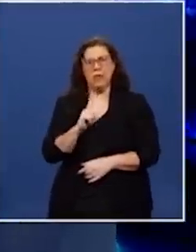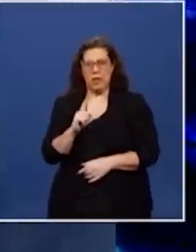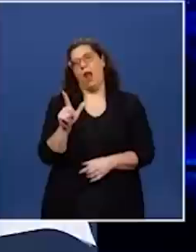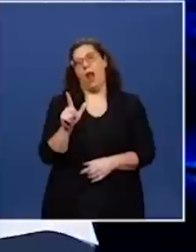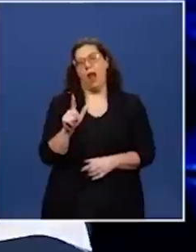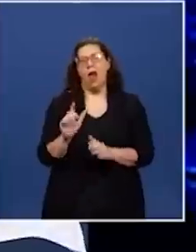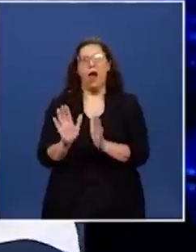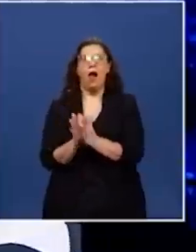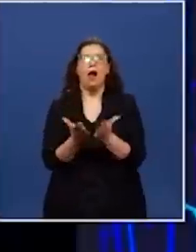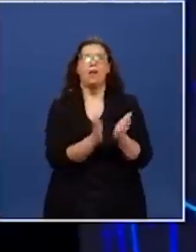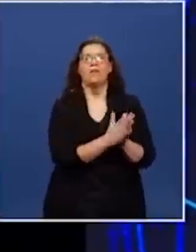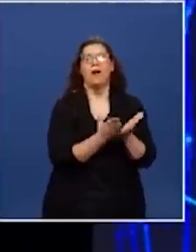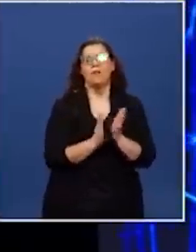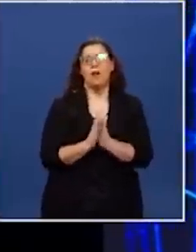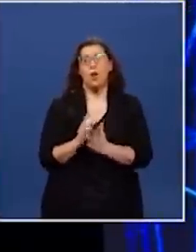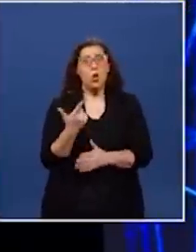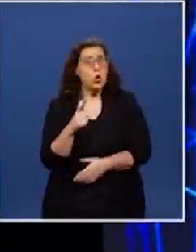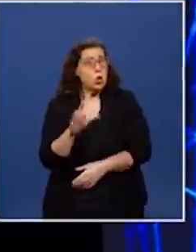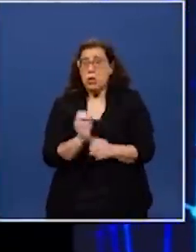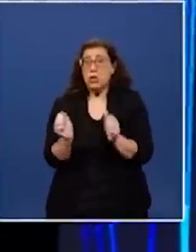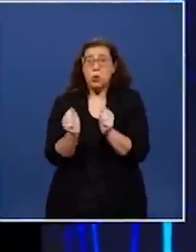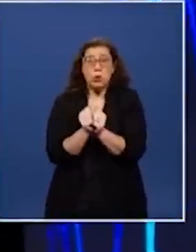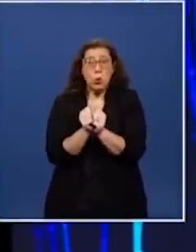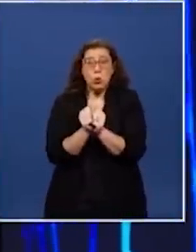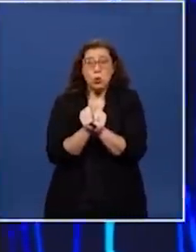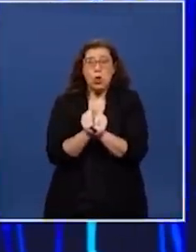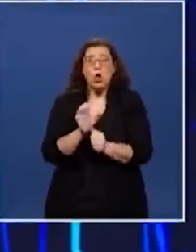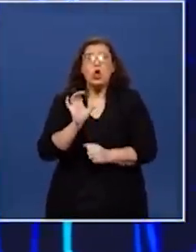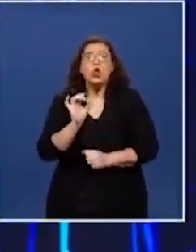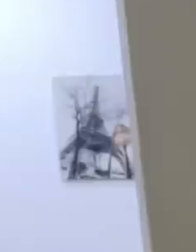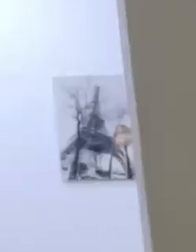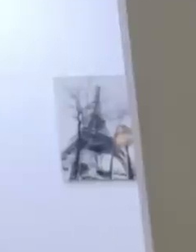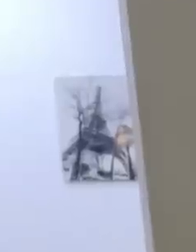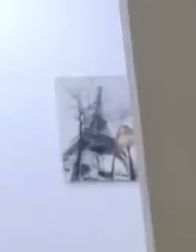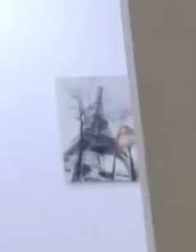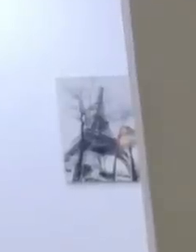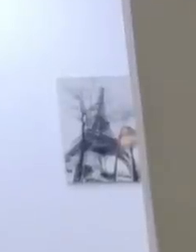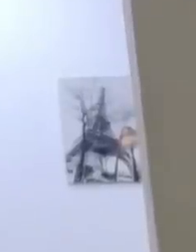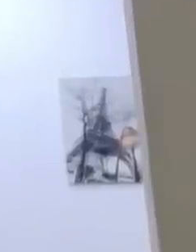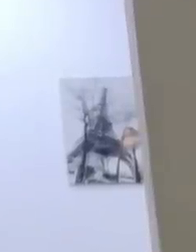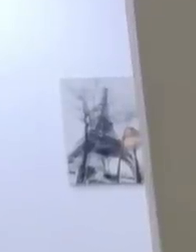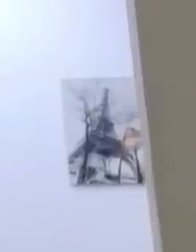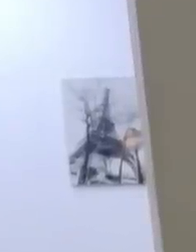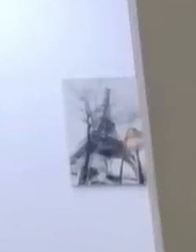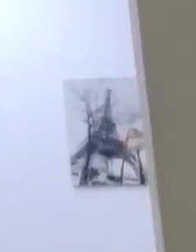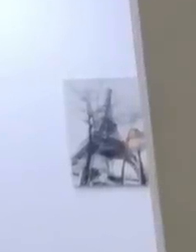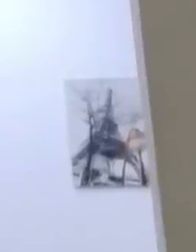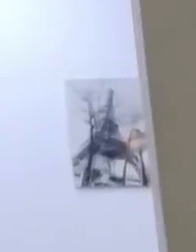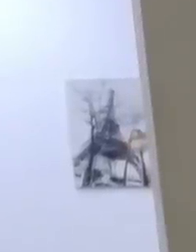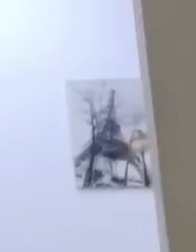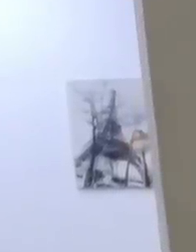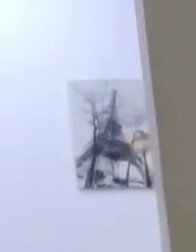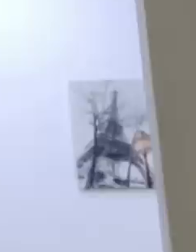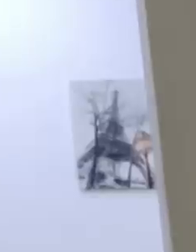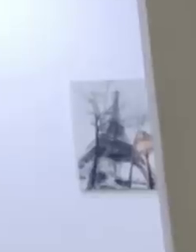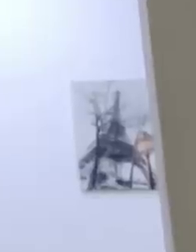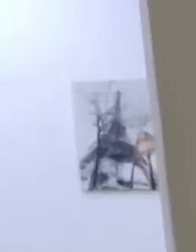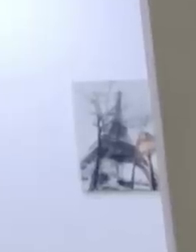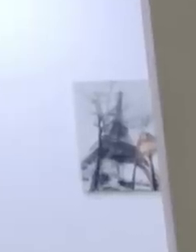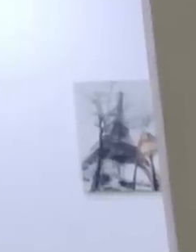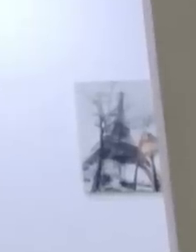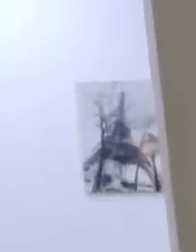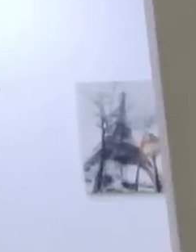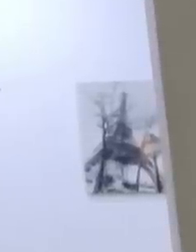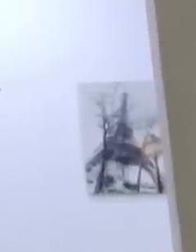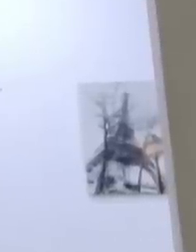complexo do Salgueiro. Não tinha nenhum policial ao seu lado, só traficante. Nunca acontecer nada, mesmo que você suba numa favela